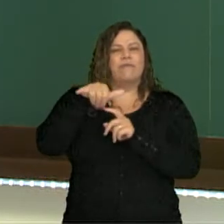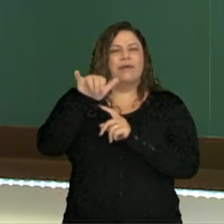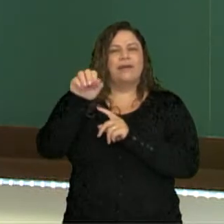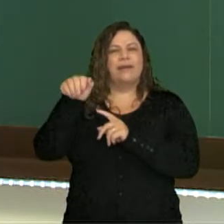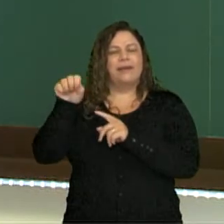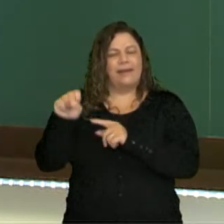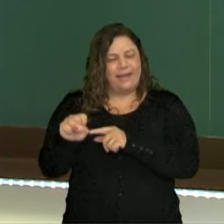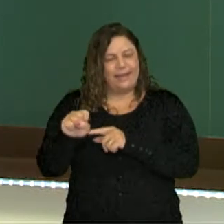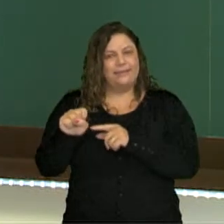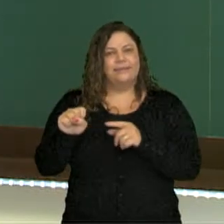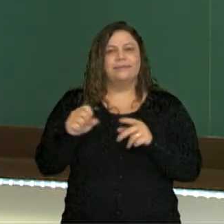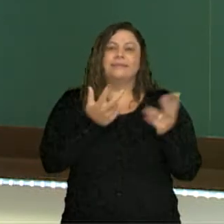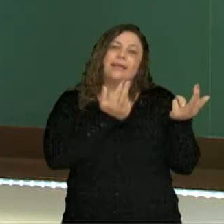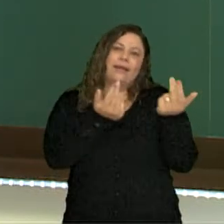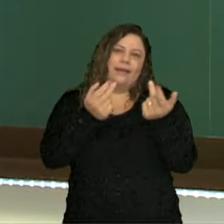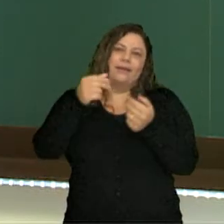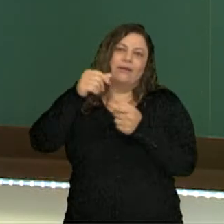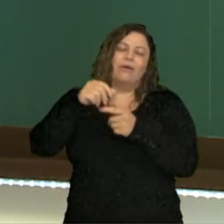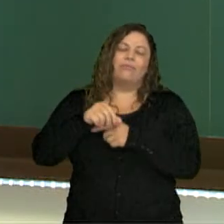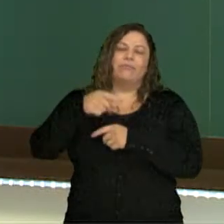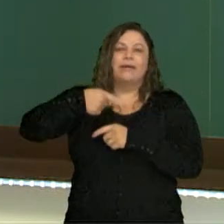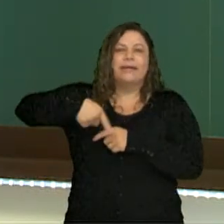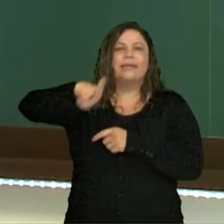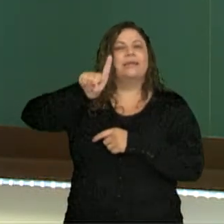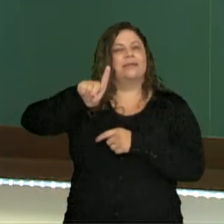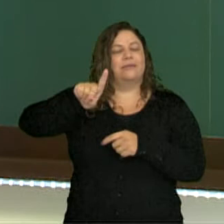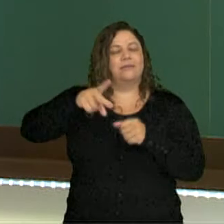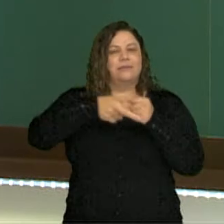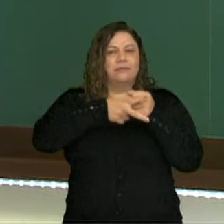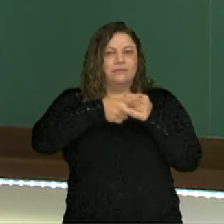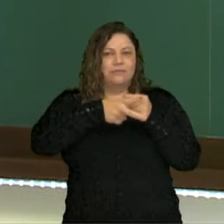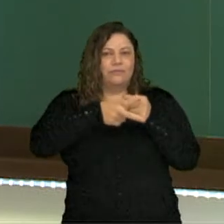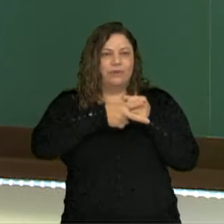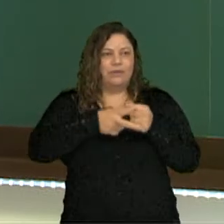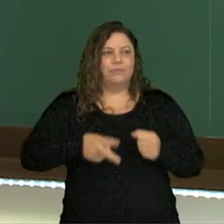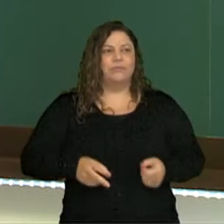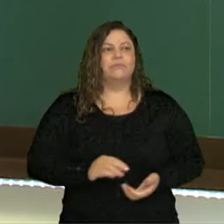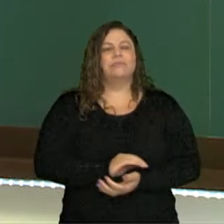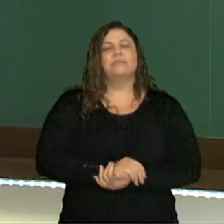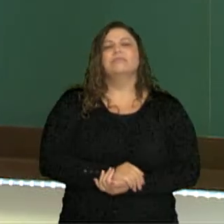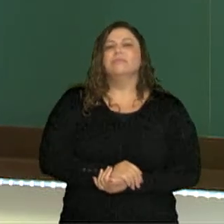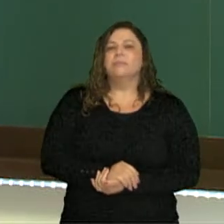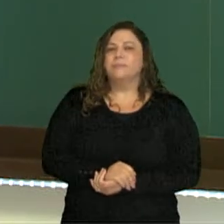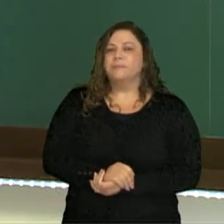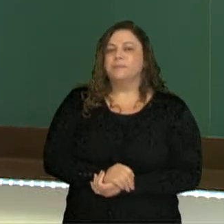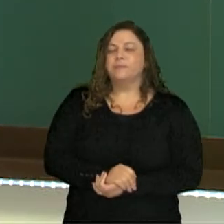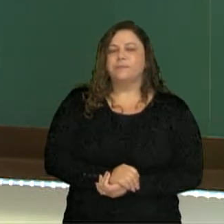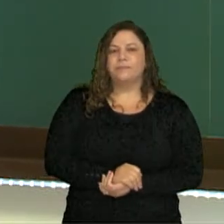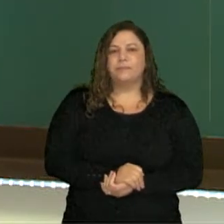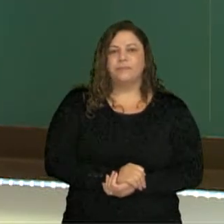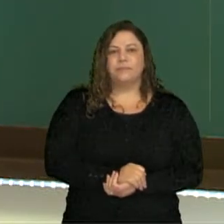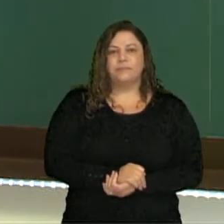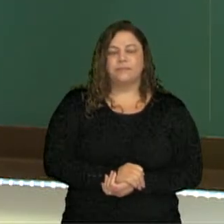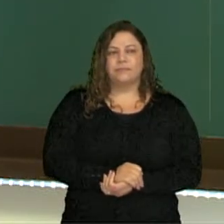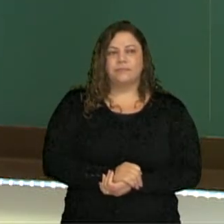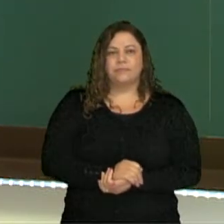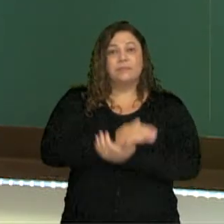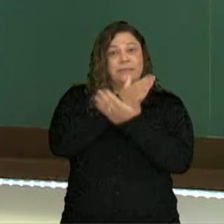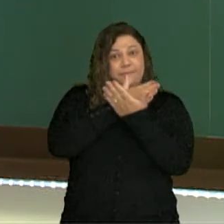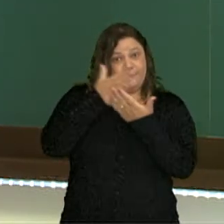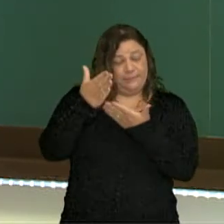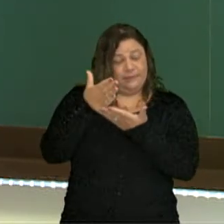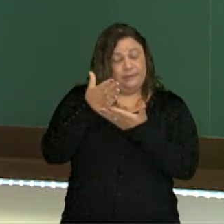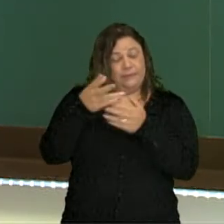Mas trata-se da mesma forma verbal, né? Aí conjugada no imperativo negativo. A princípio,